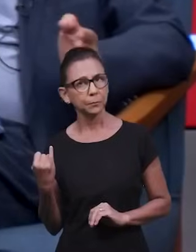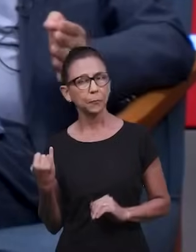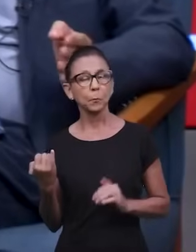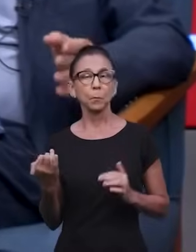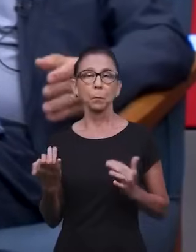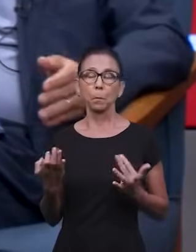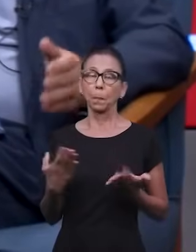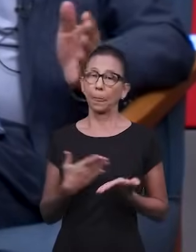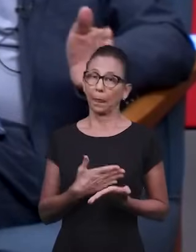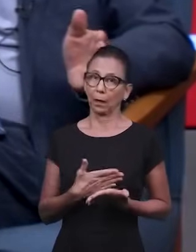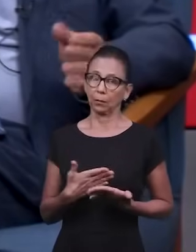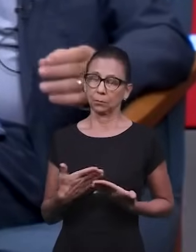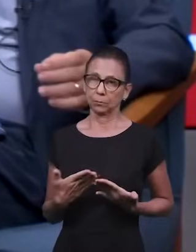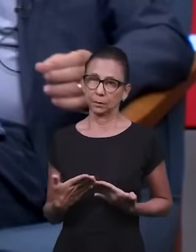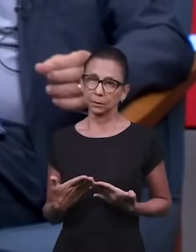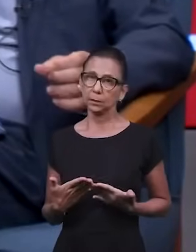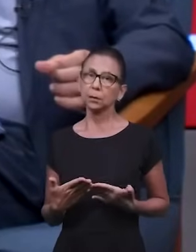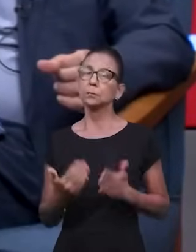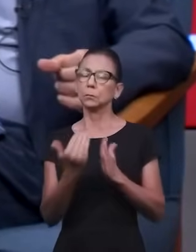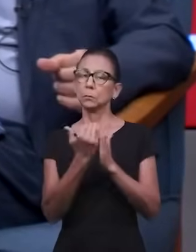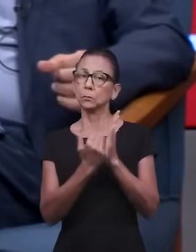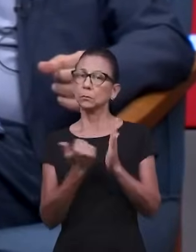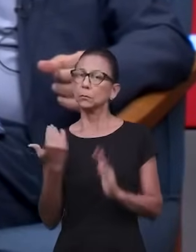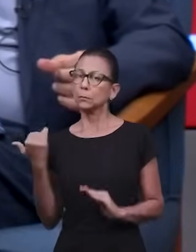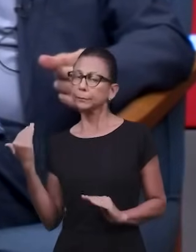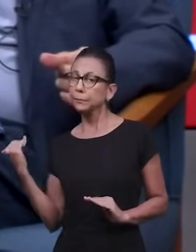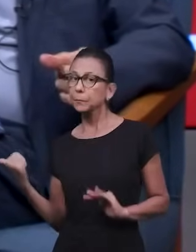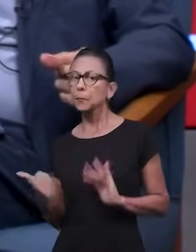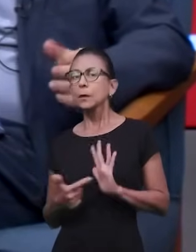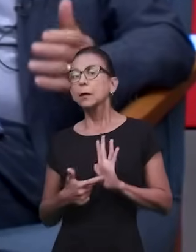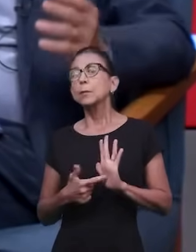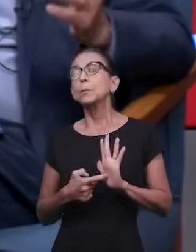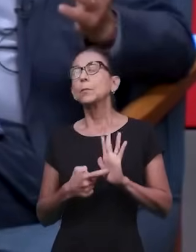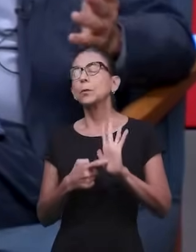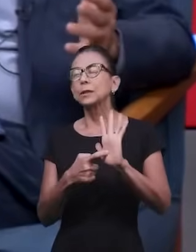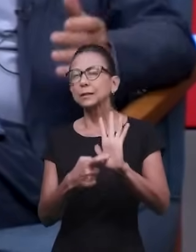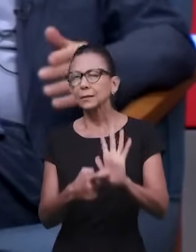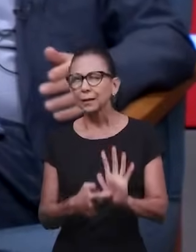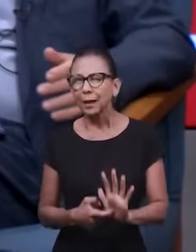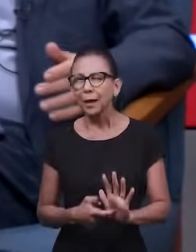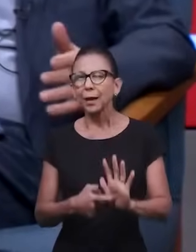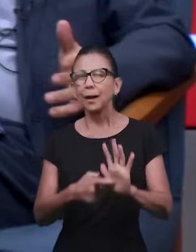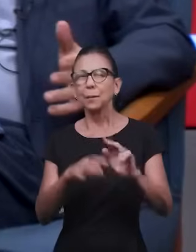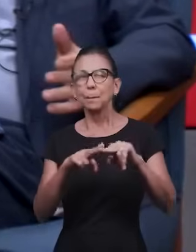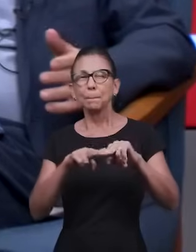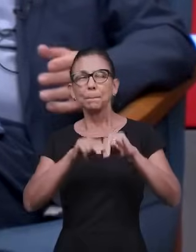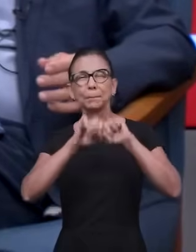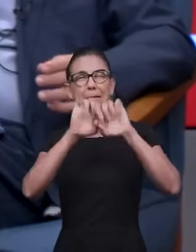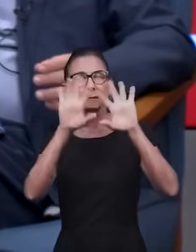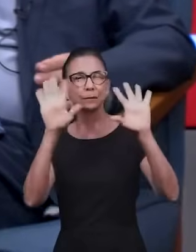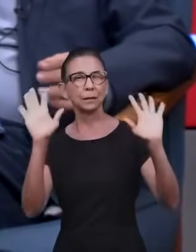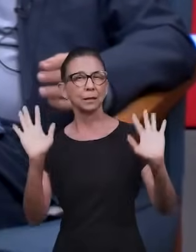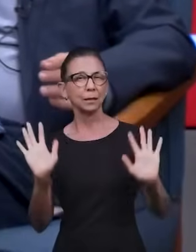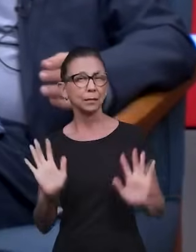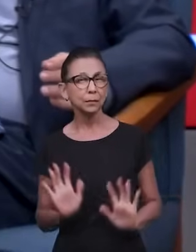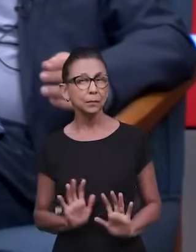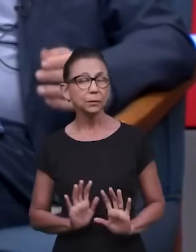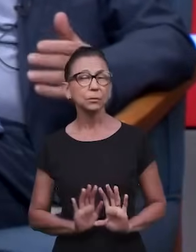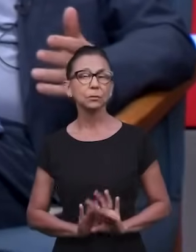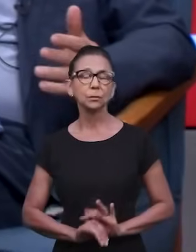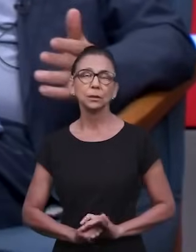E começamos Nos programas anteriores a mostrar agora já de forma mais clara